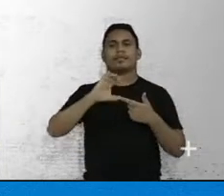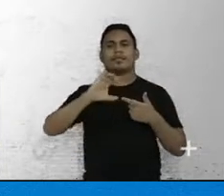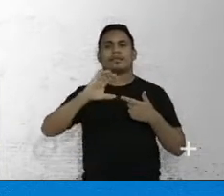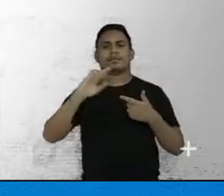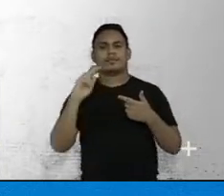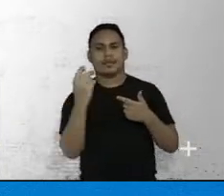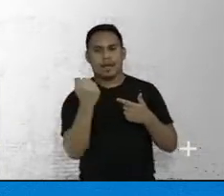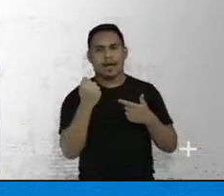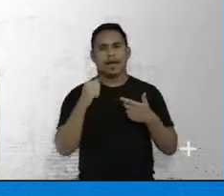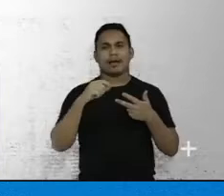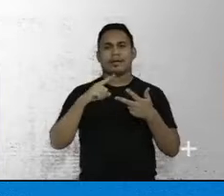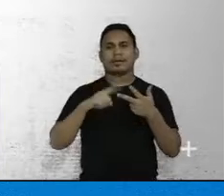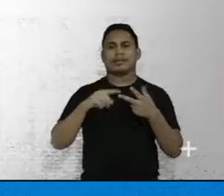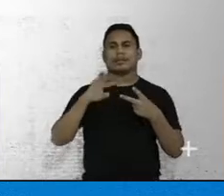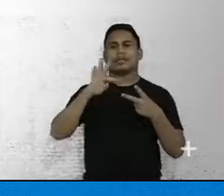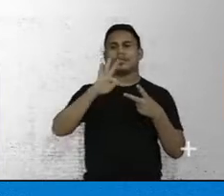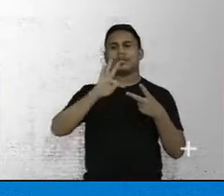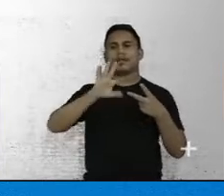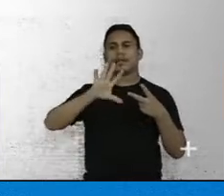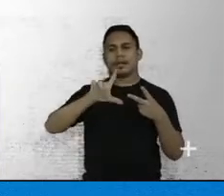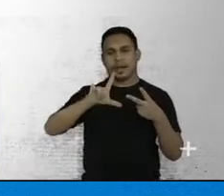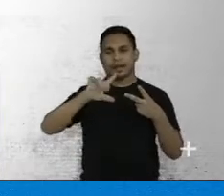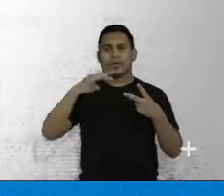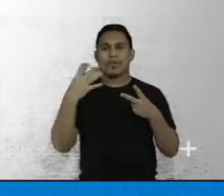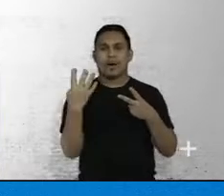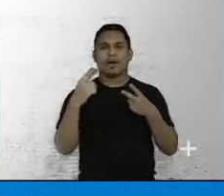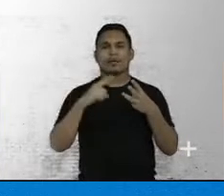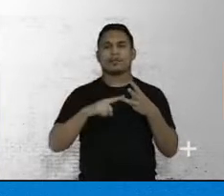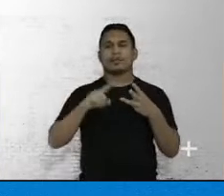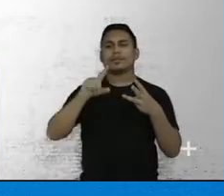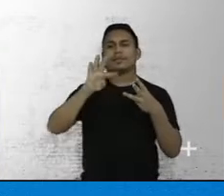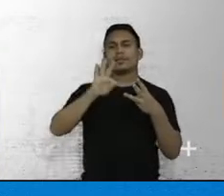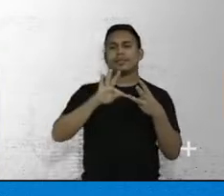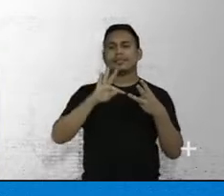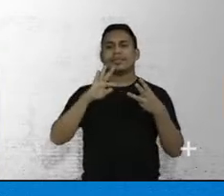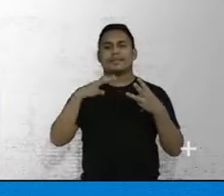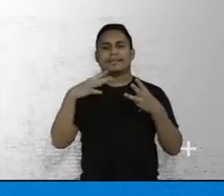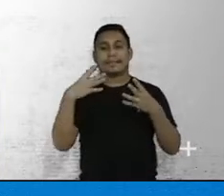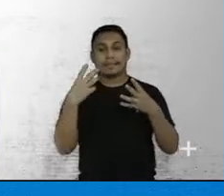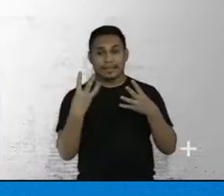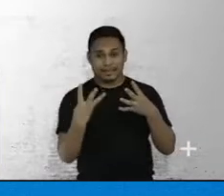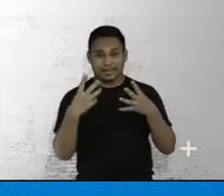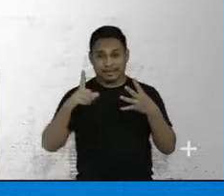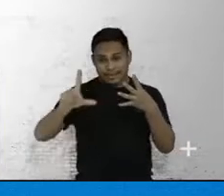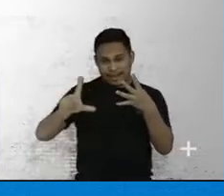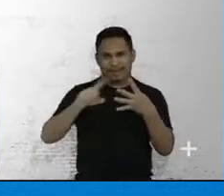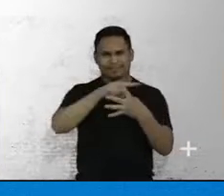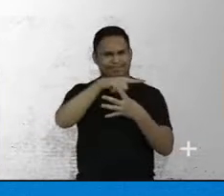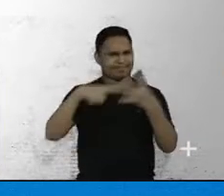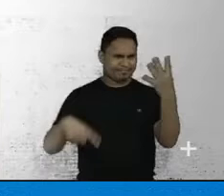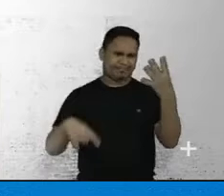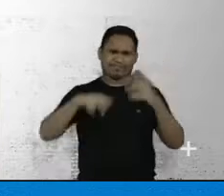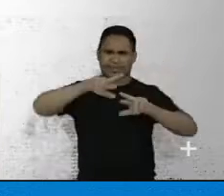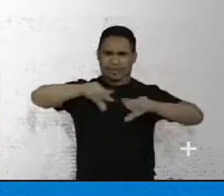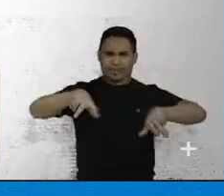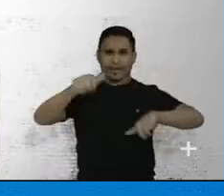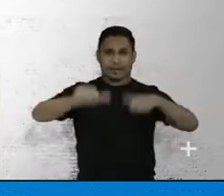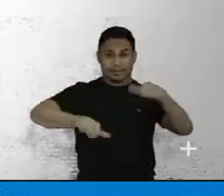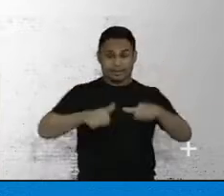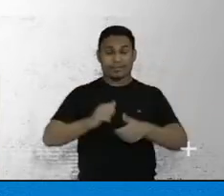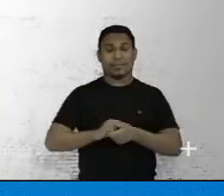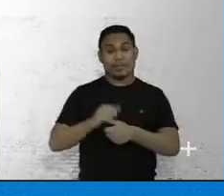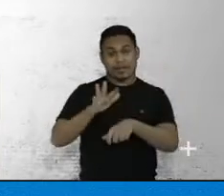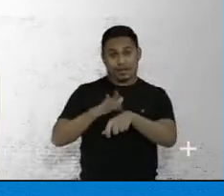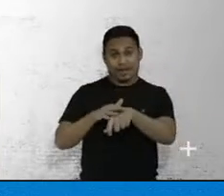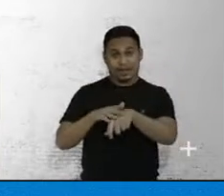que a gente faz o diagnóstico do hipotireoidismo, tá? Pode ter gente com Hashimoto que desenvolve